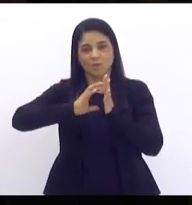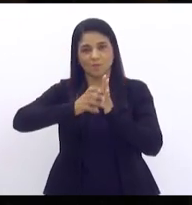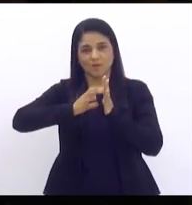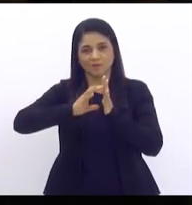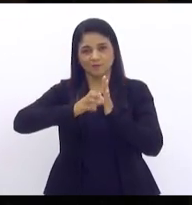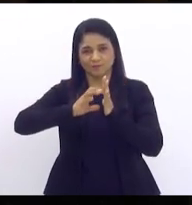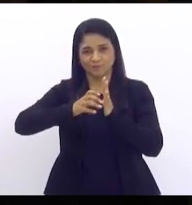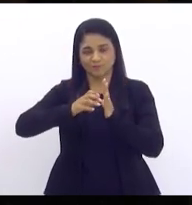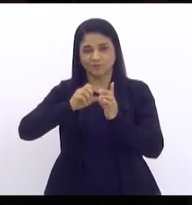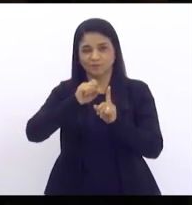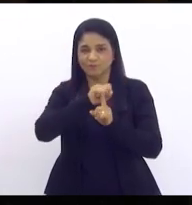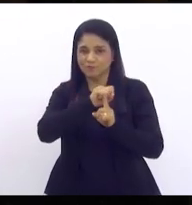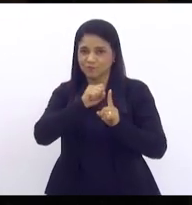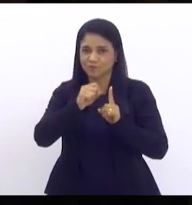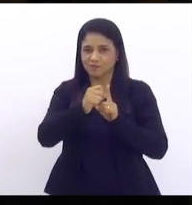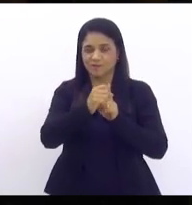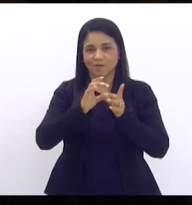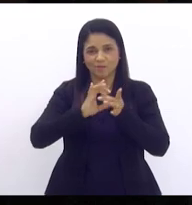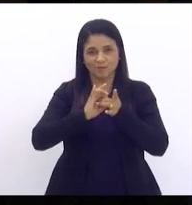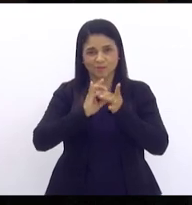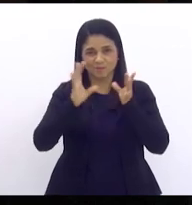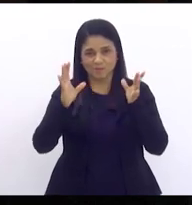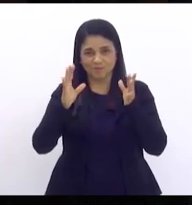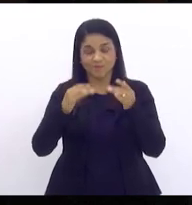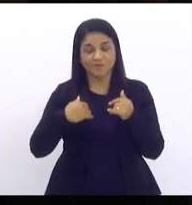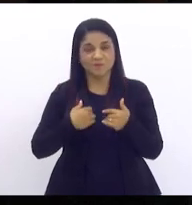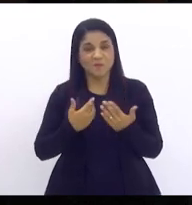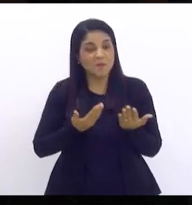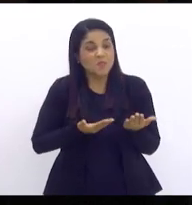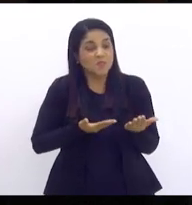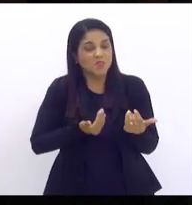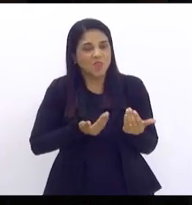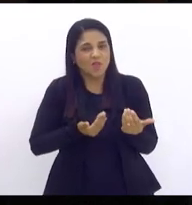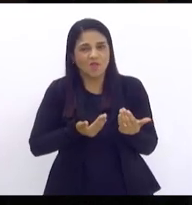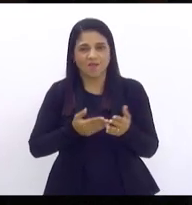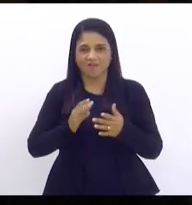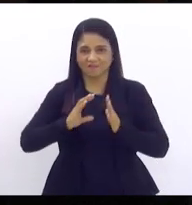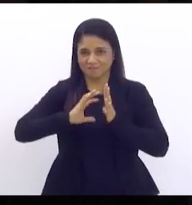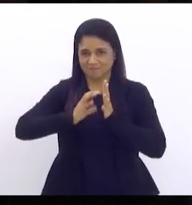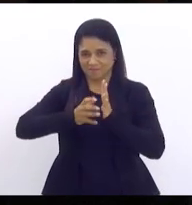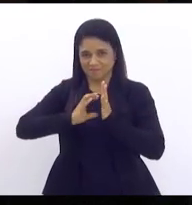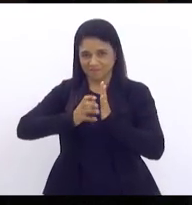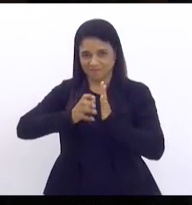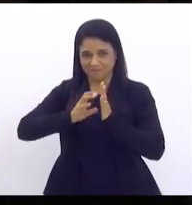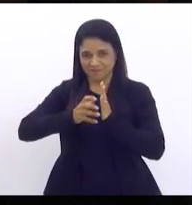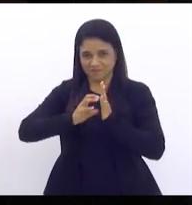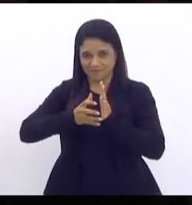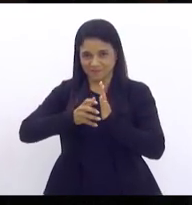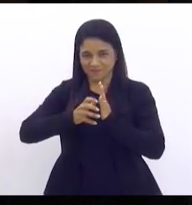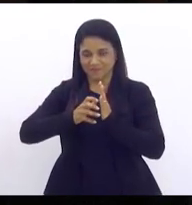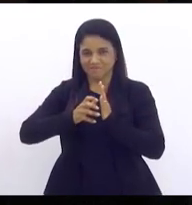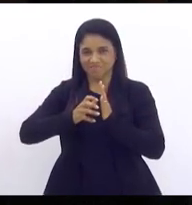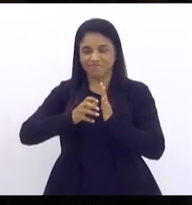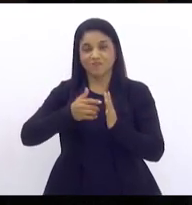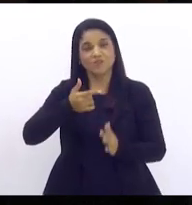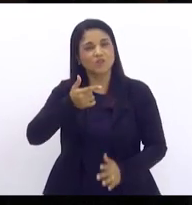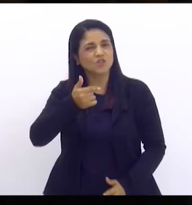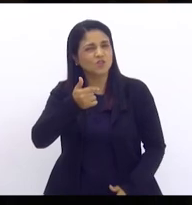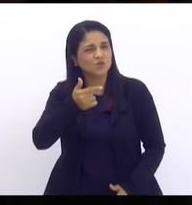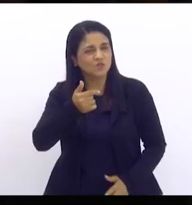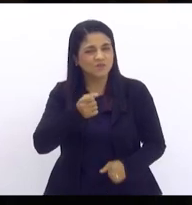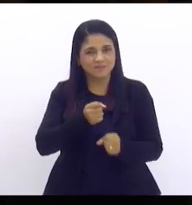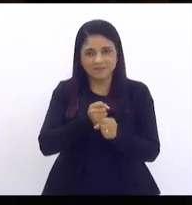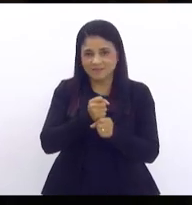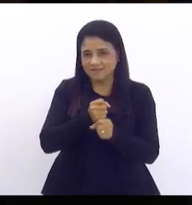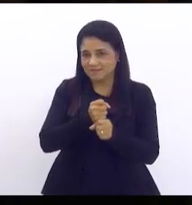chegando a sua adolescência. E um partido com apenas 12 anos